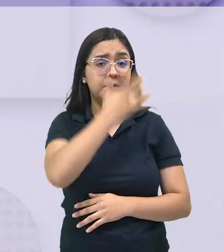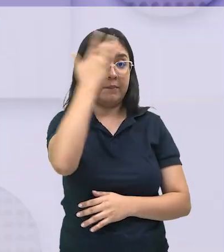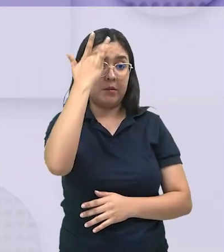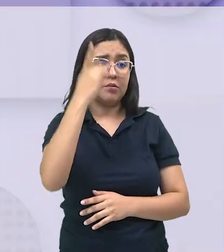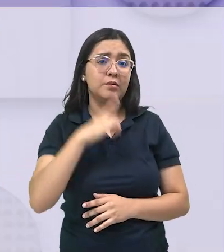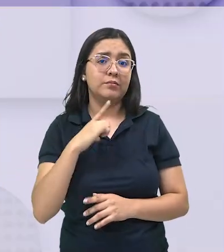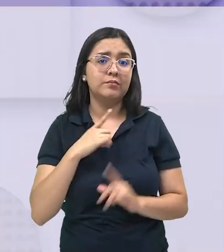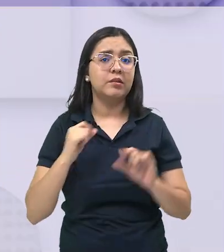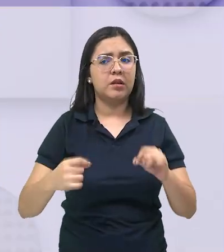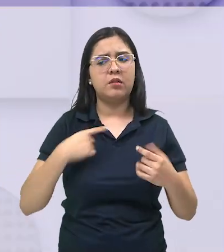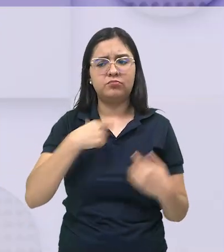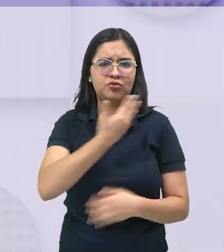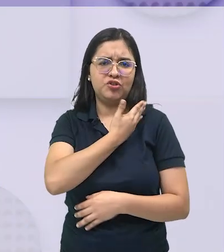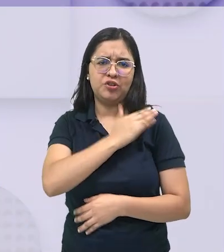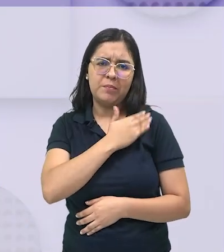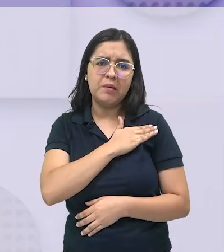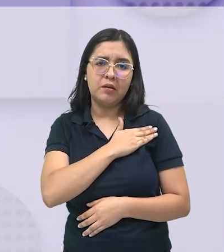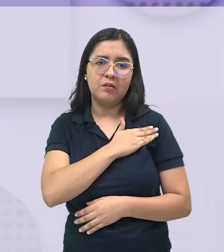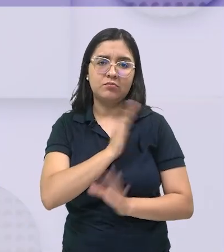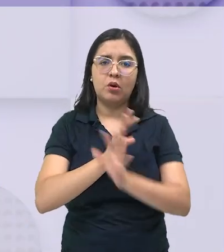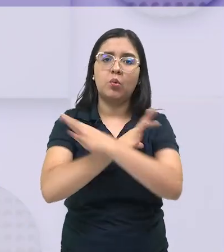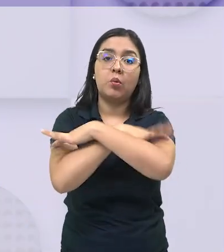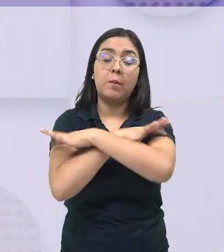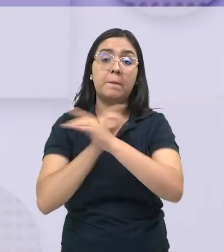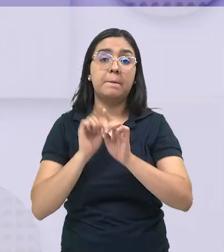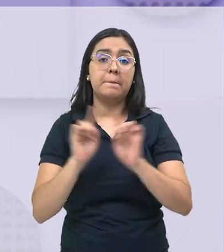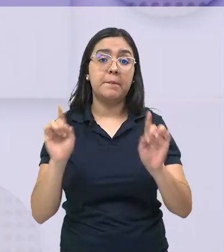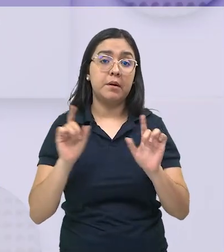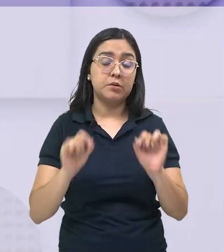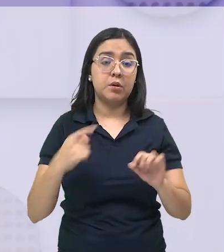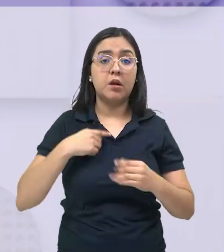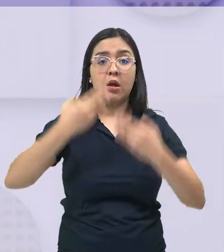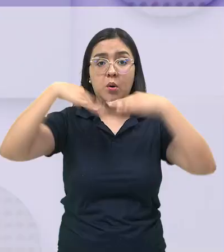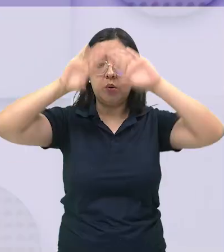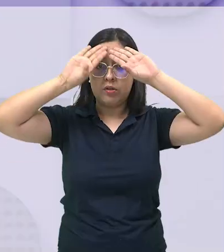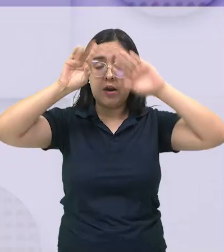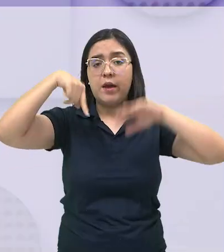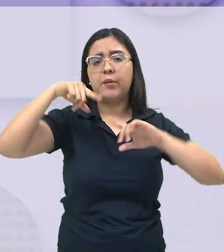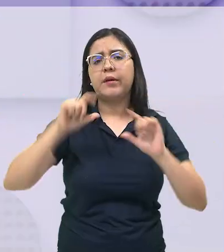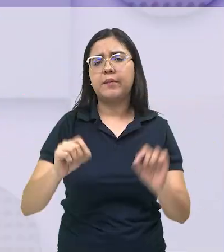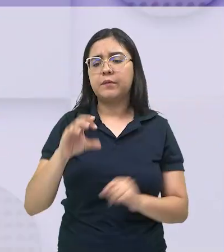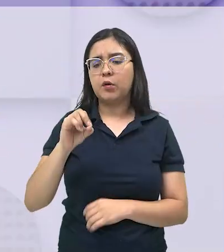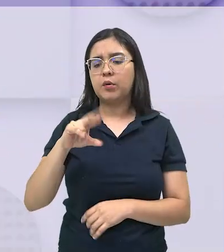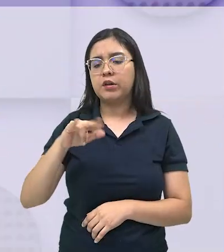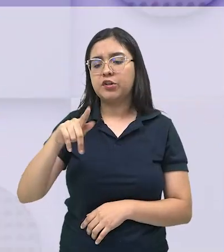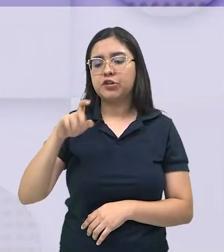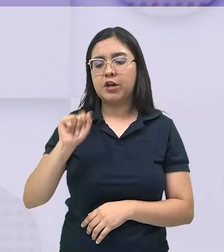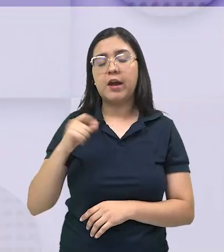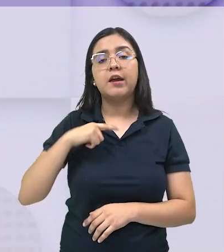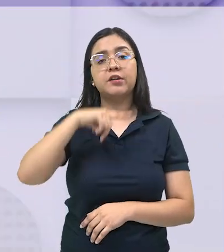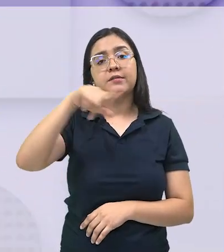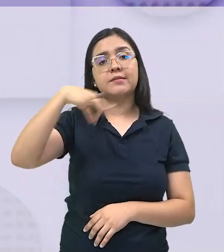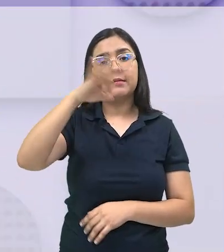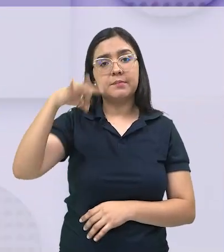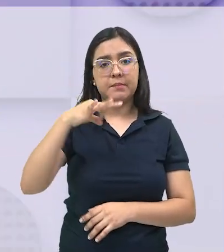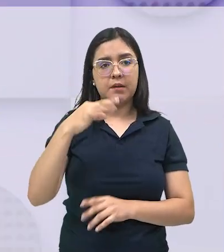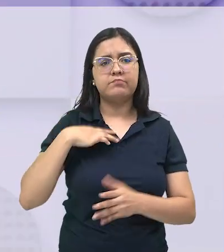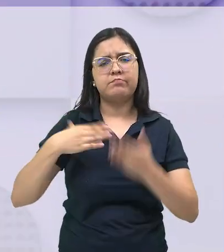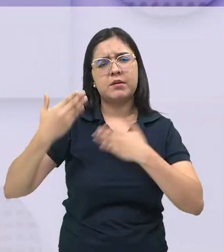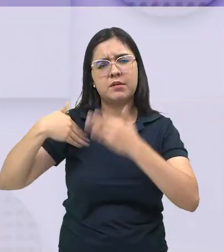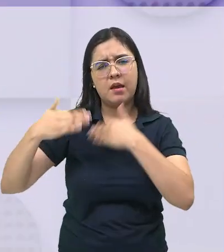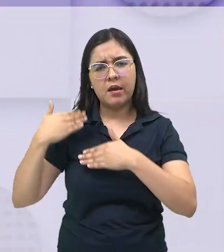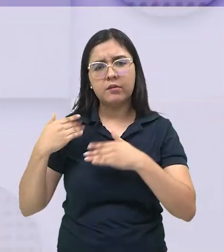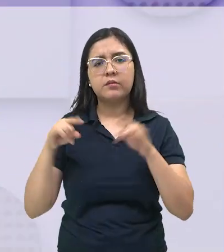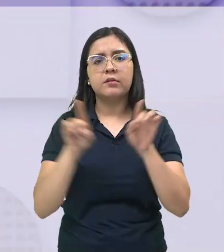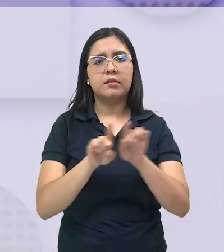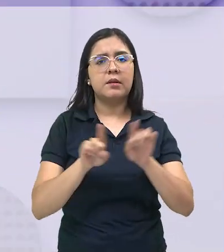tem gente que até discrimina. Para começo de conversa, orixá nada mais é do que são espíritos